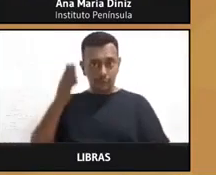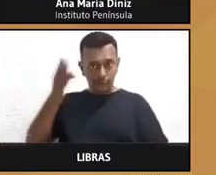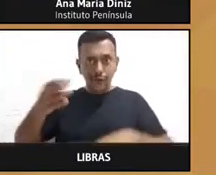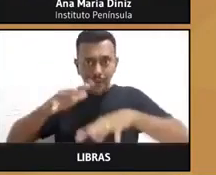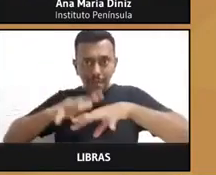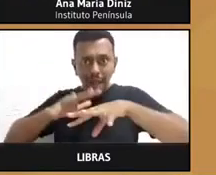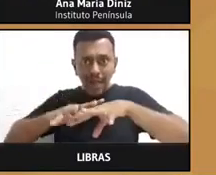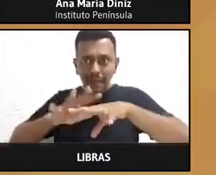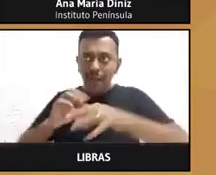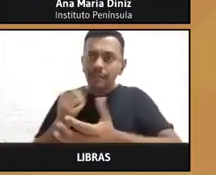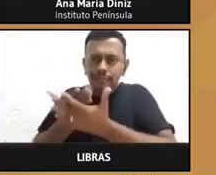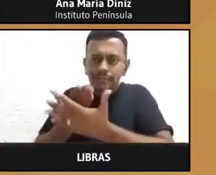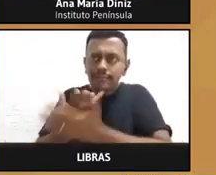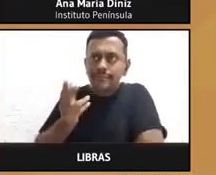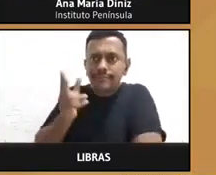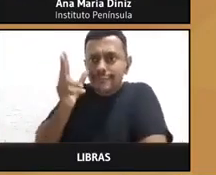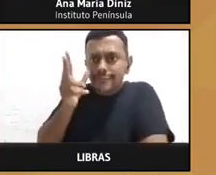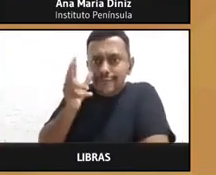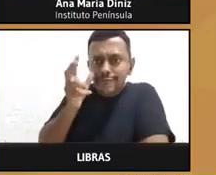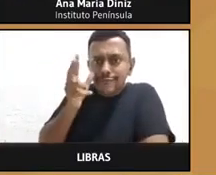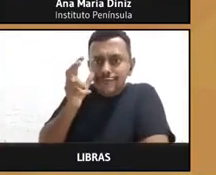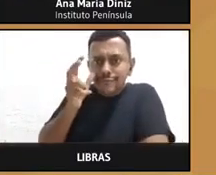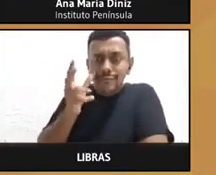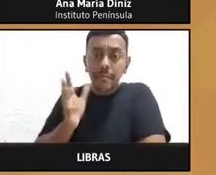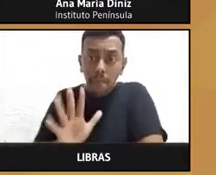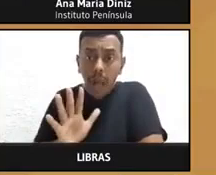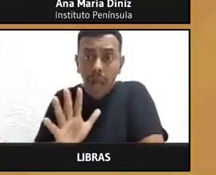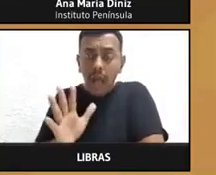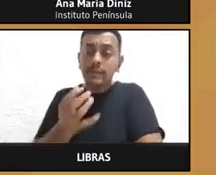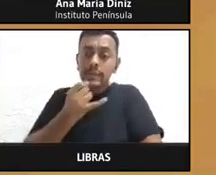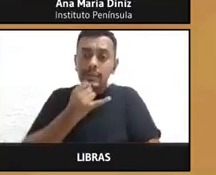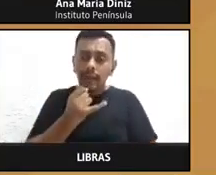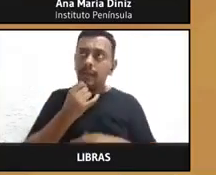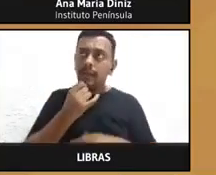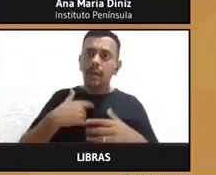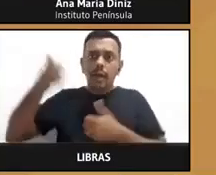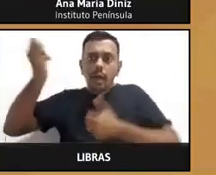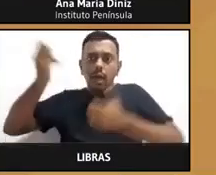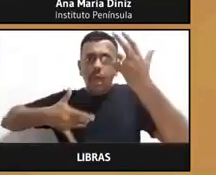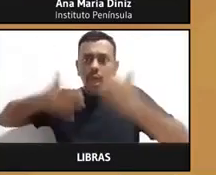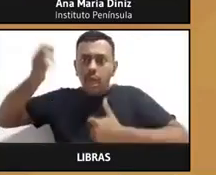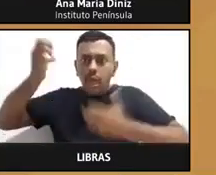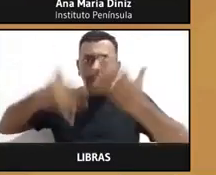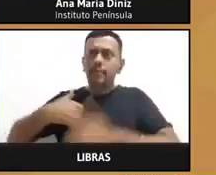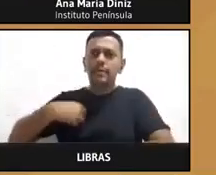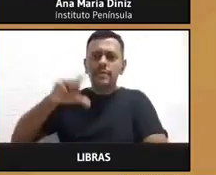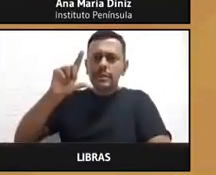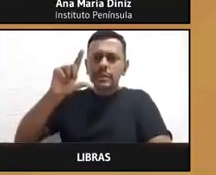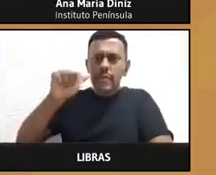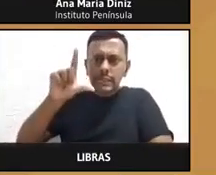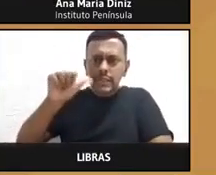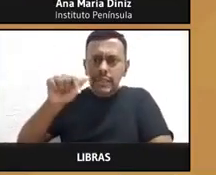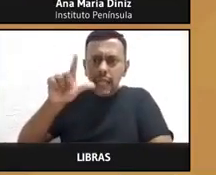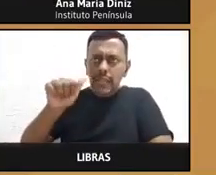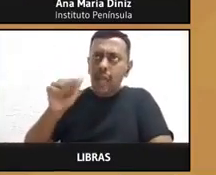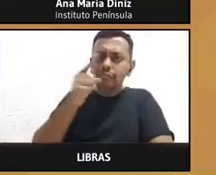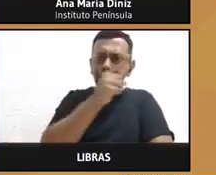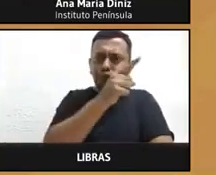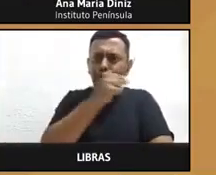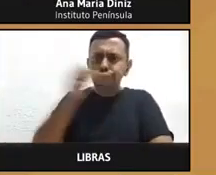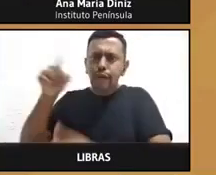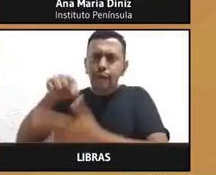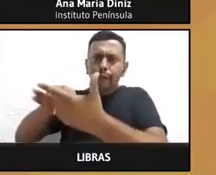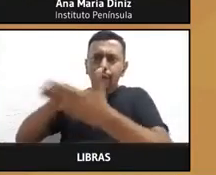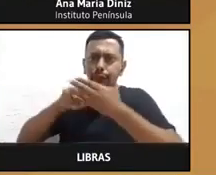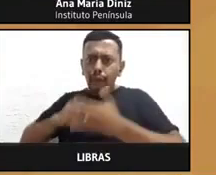e eu vou ver mais ou menos 17 pontos sendo apresentados. Na China, eu veria